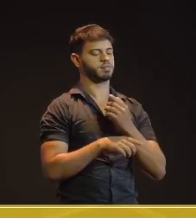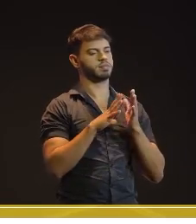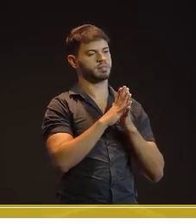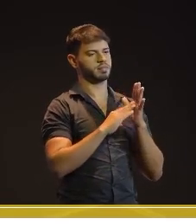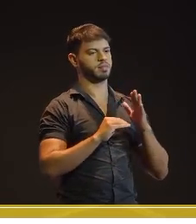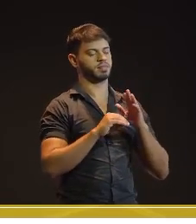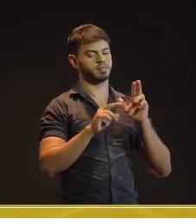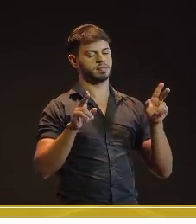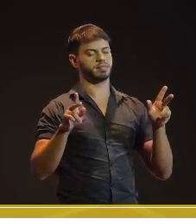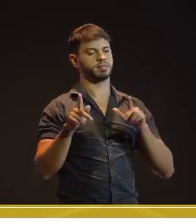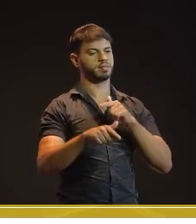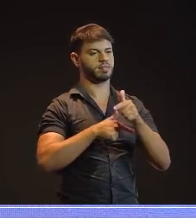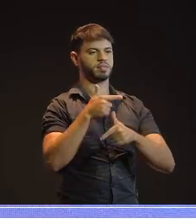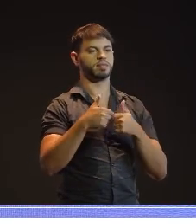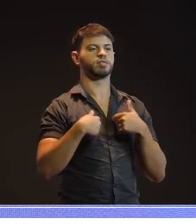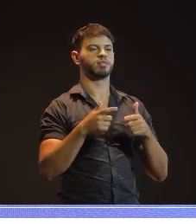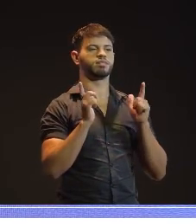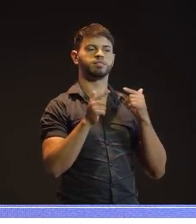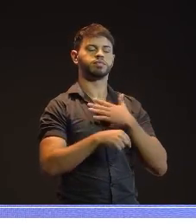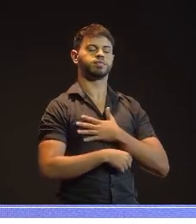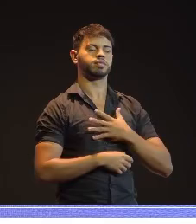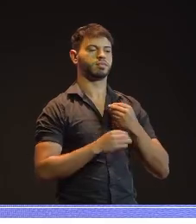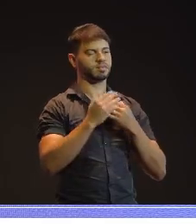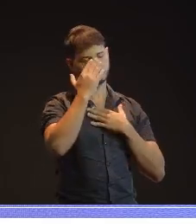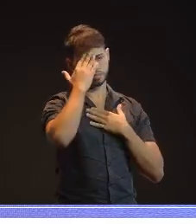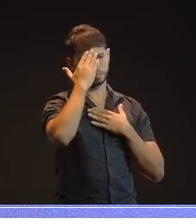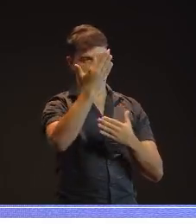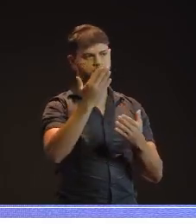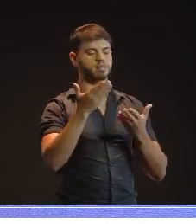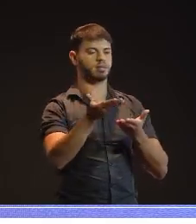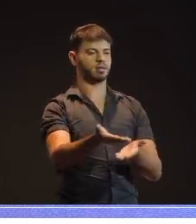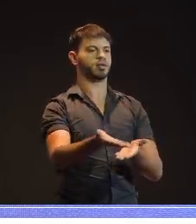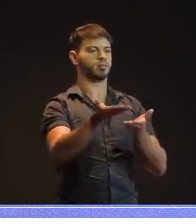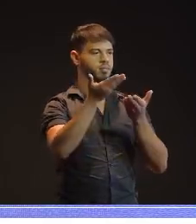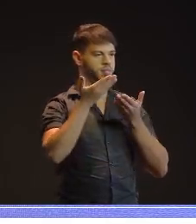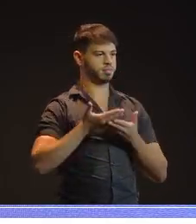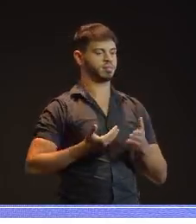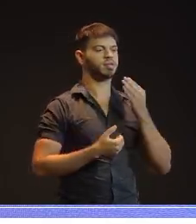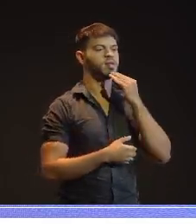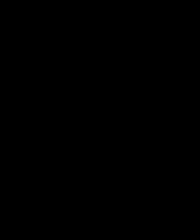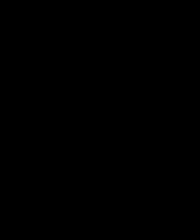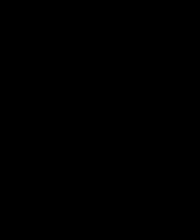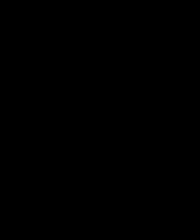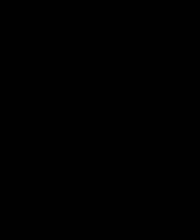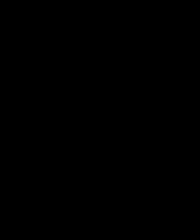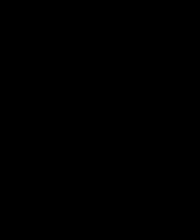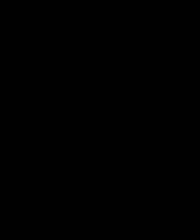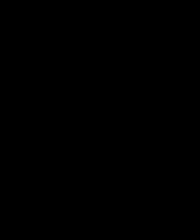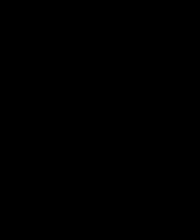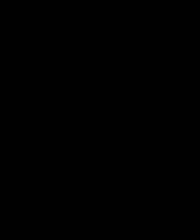trabalho. Espero que vocês se divirtam no evento. Muito obrigado, RFG, pelo convite, pela oportunidade de estar aqui.